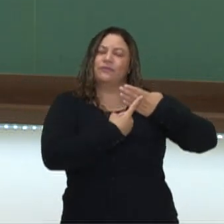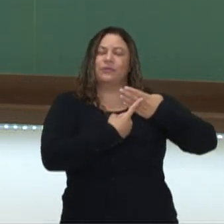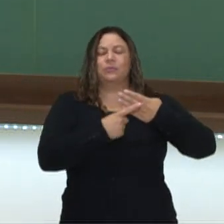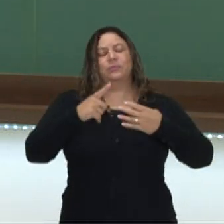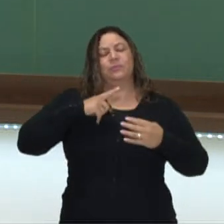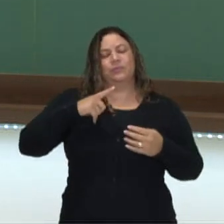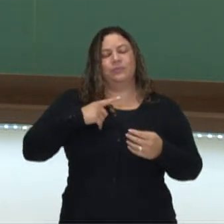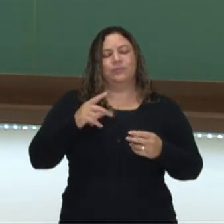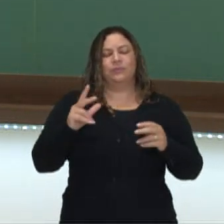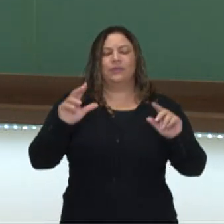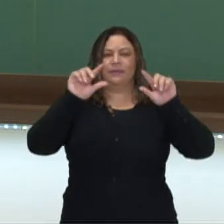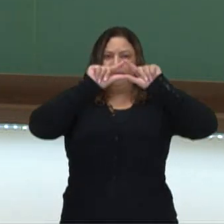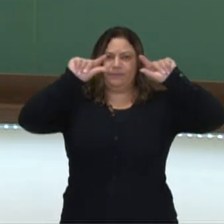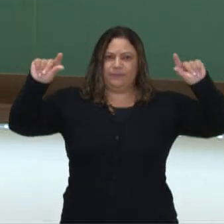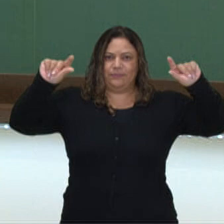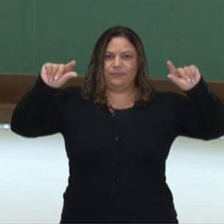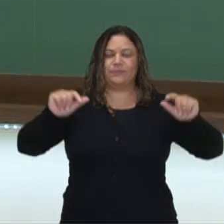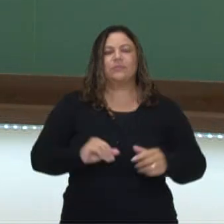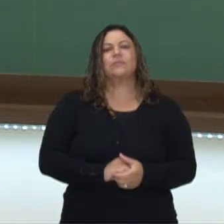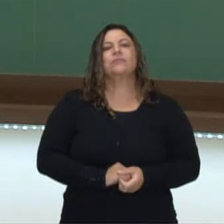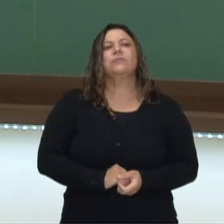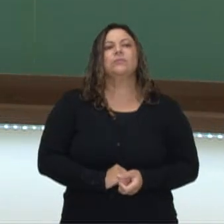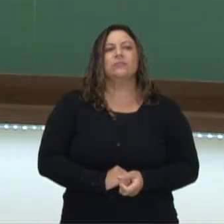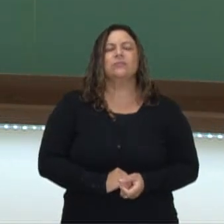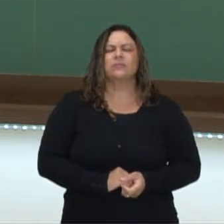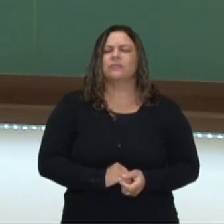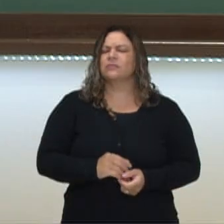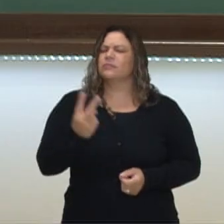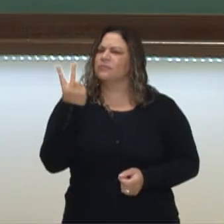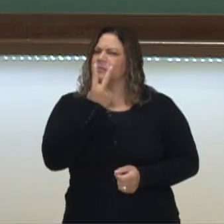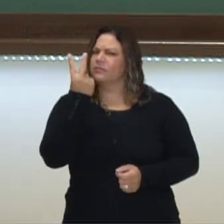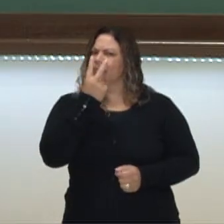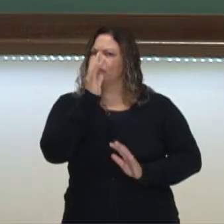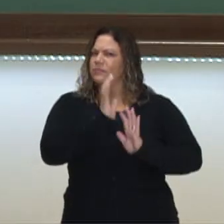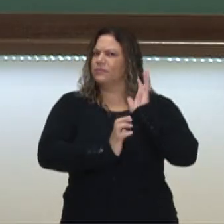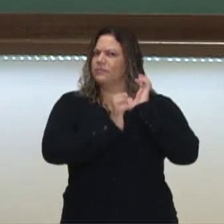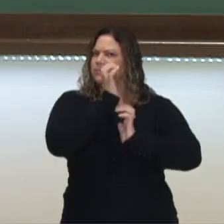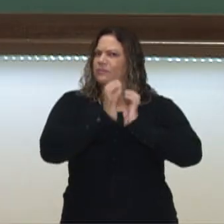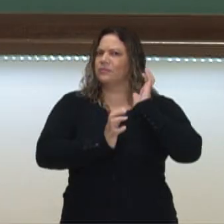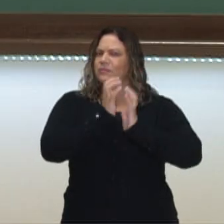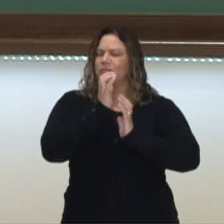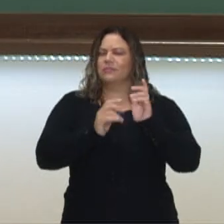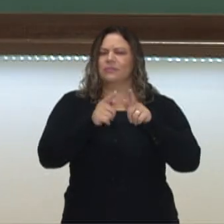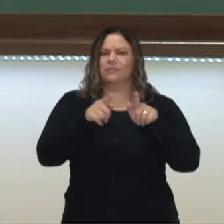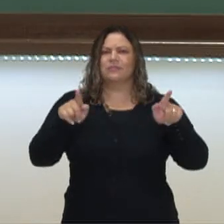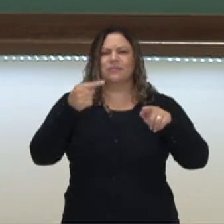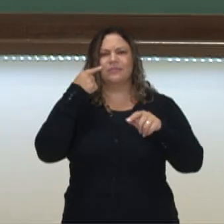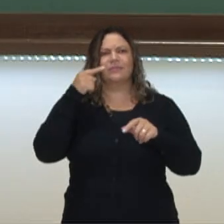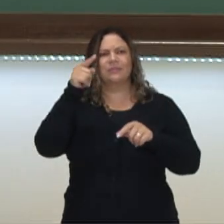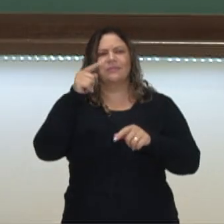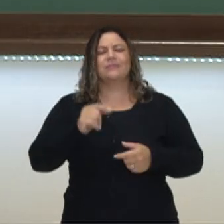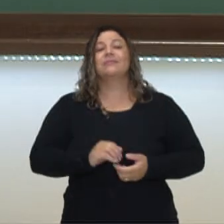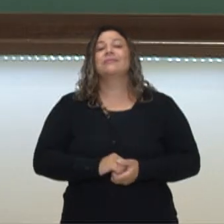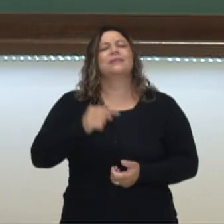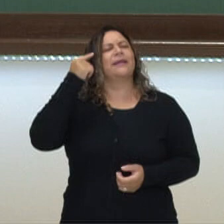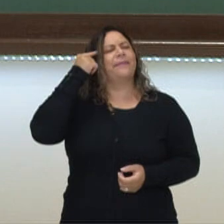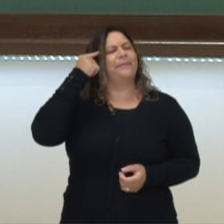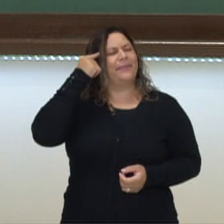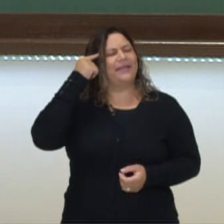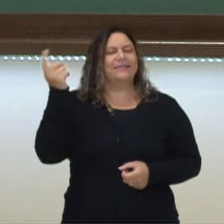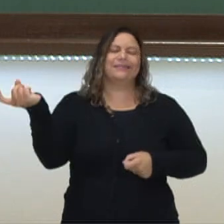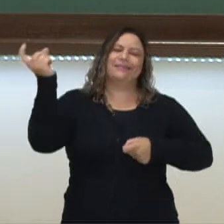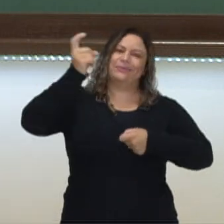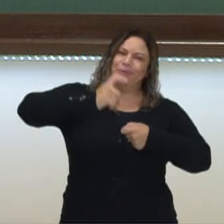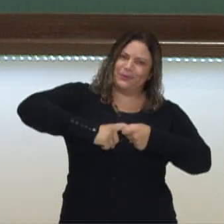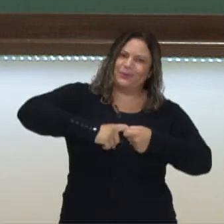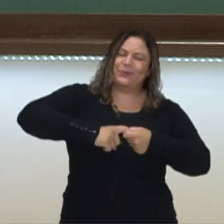seguinte recorte, quando brigam dois gramáticos. Pensem aí neste enunciado, eu já volto comentando